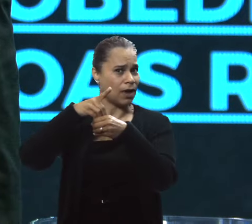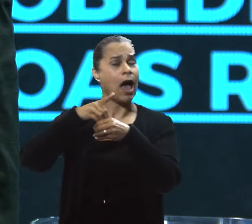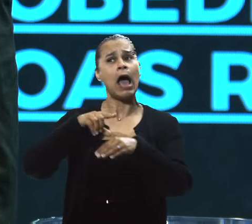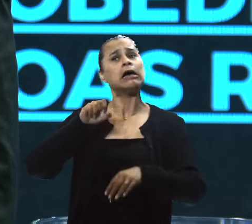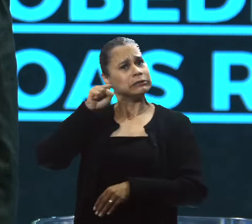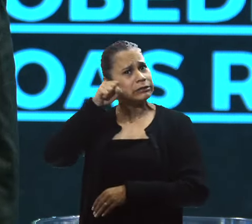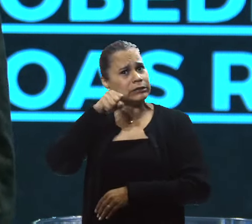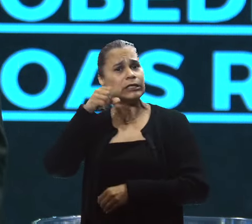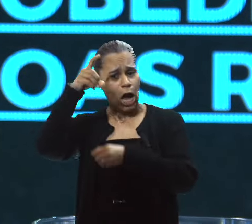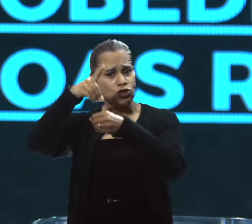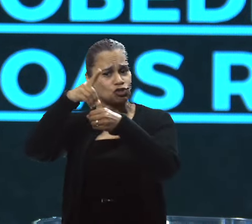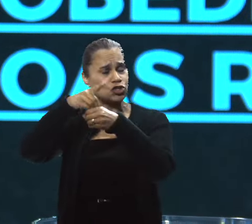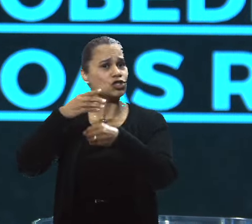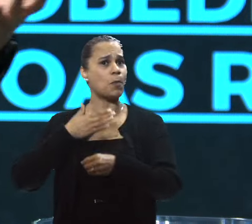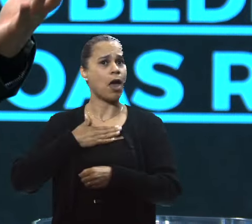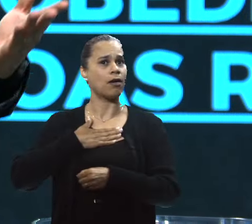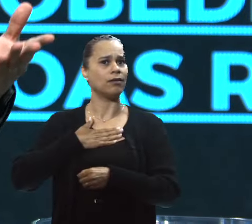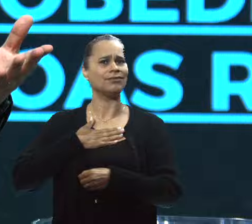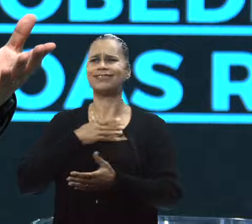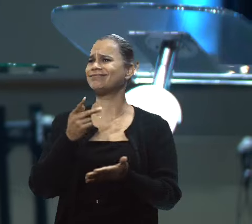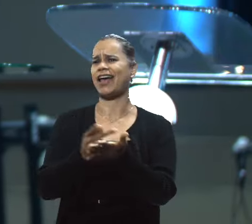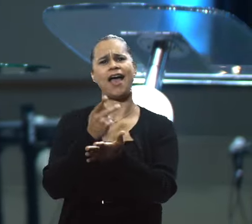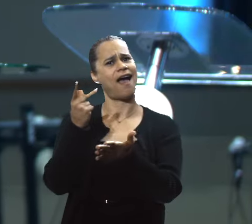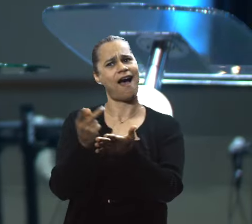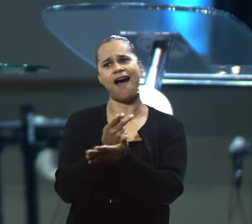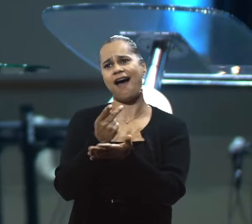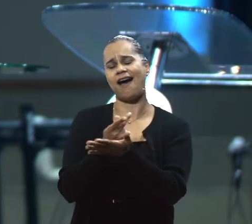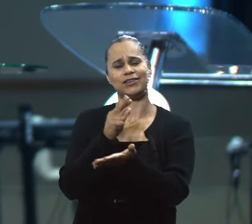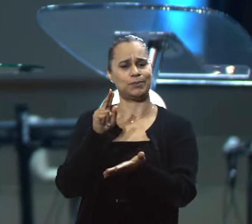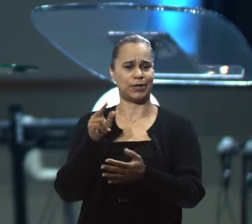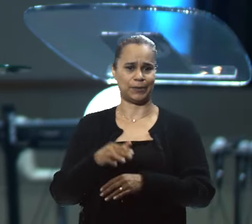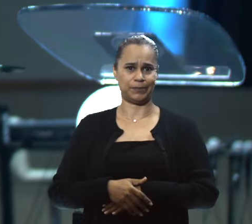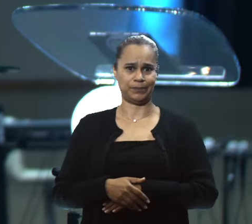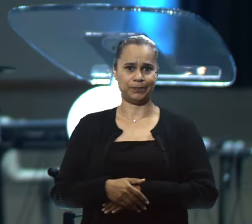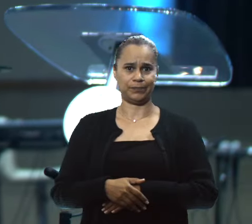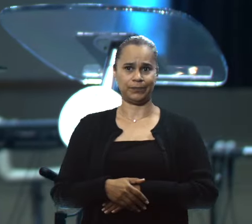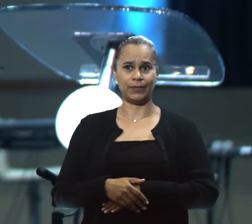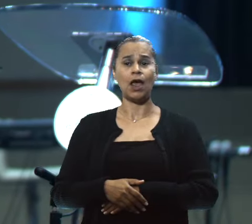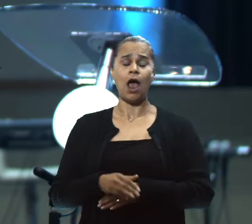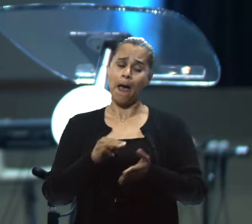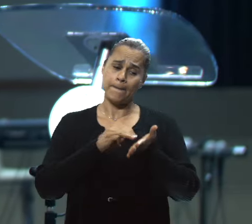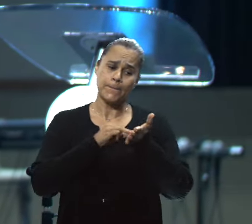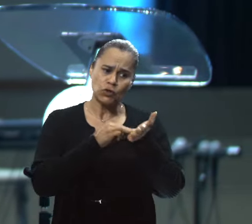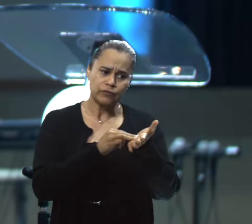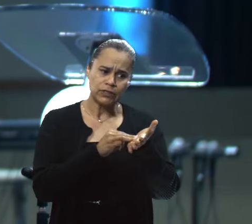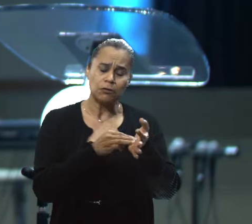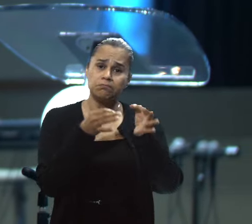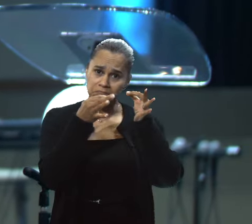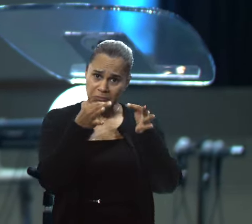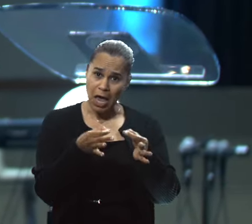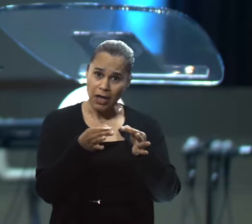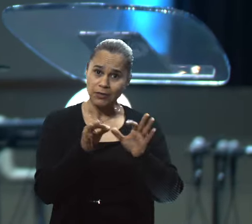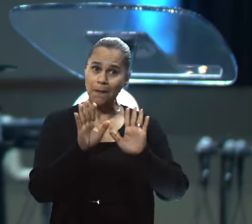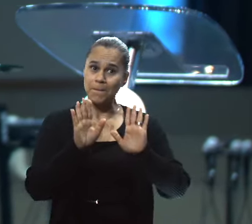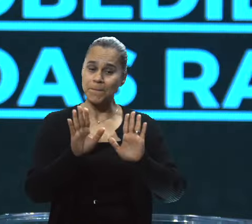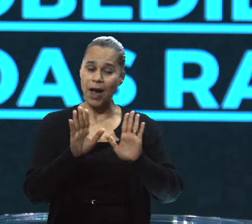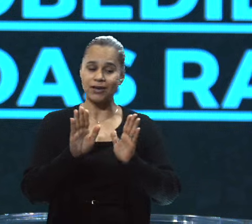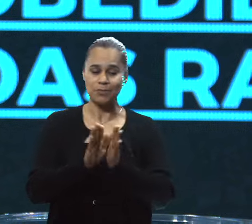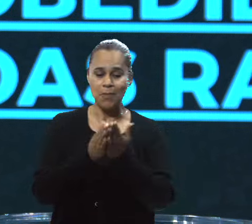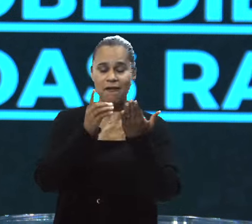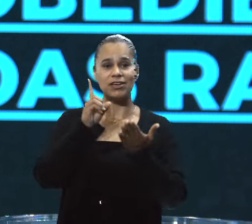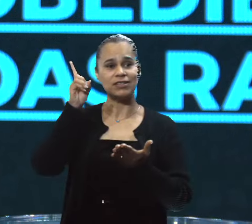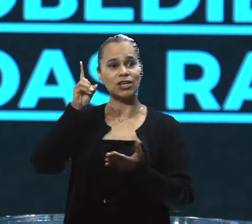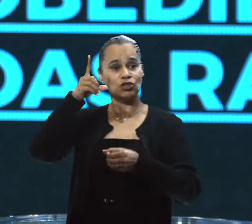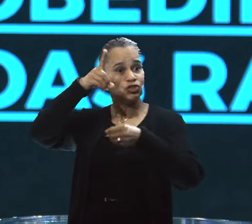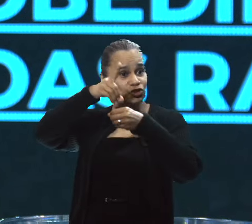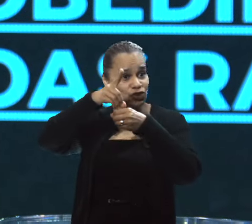sim. Ele falou: irmão, isso está errado. A motivação é boa, mas a palavra de Deus diz que o dízimo